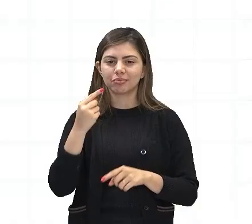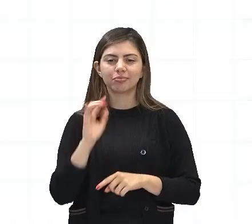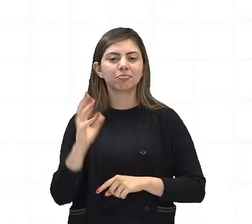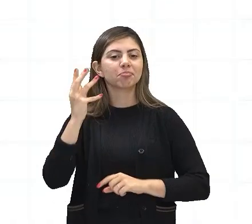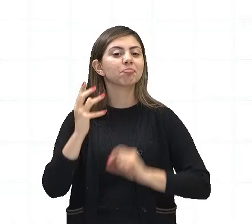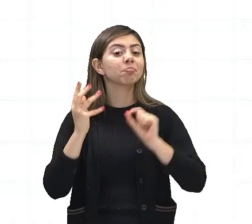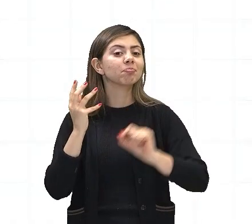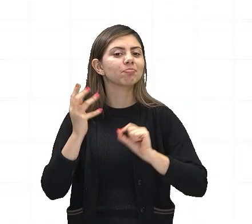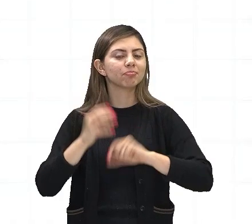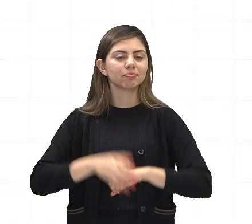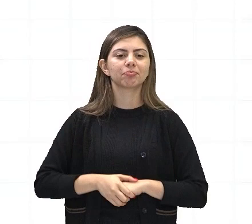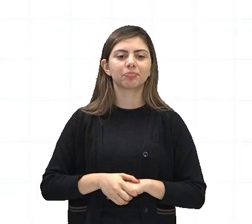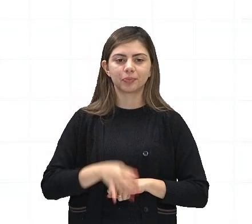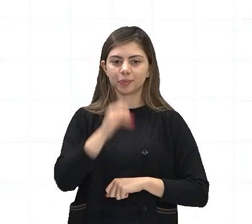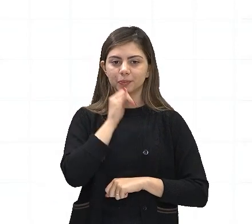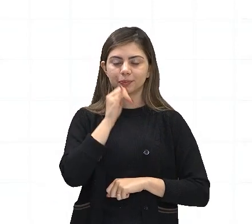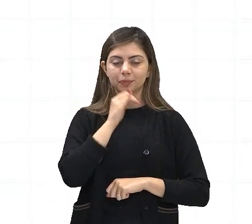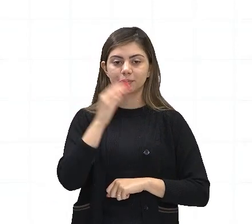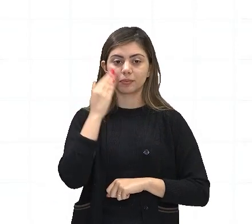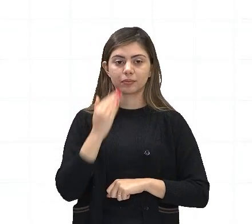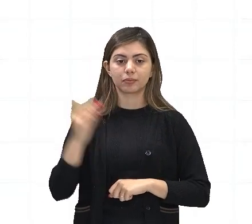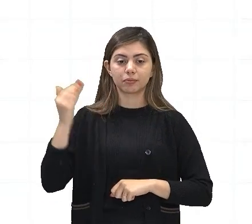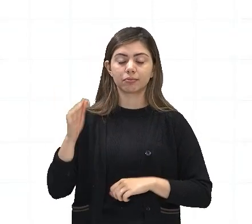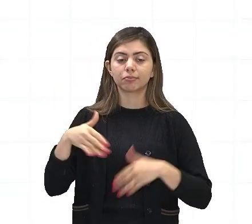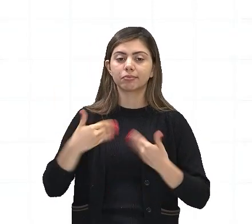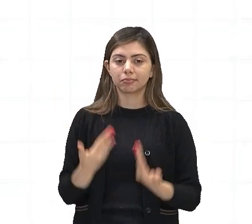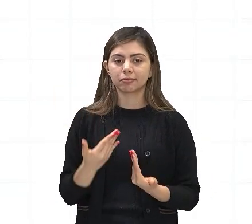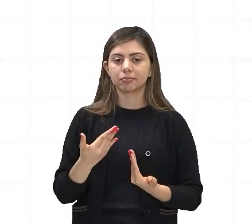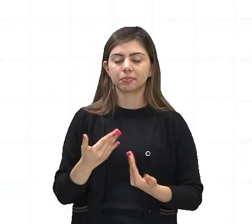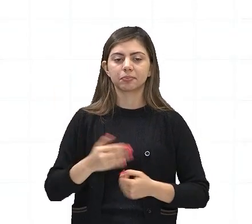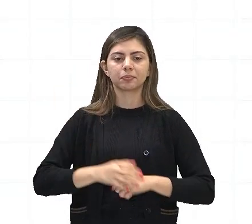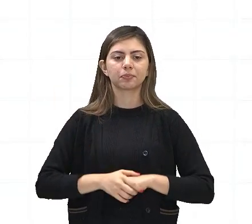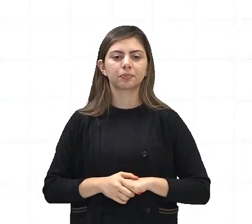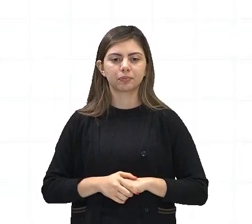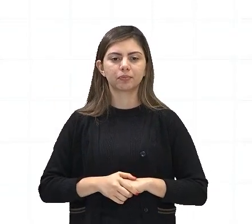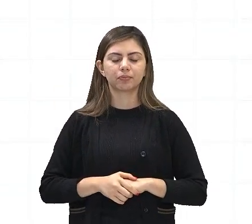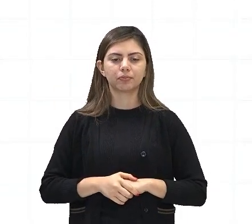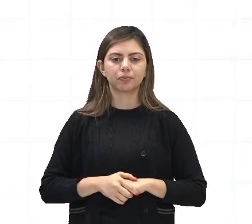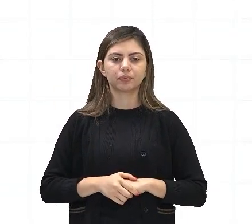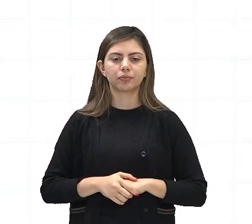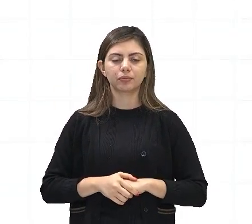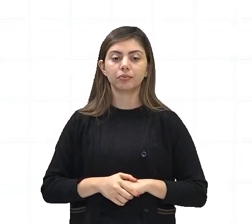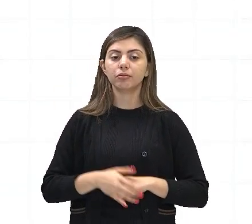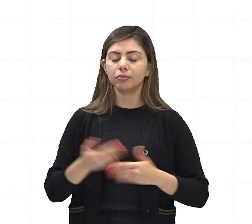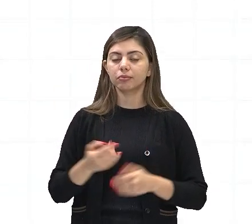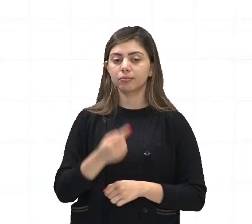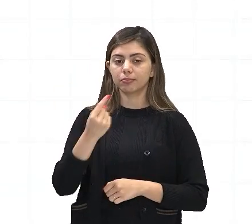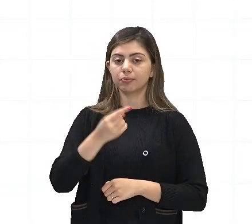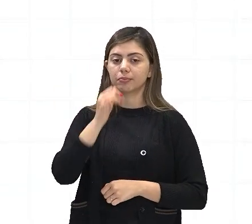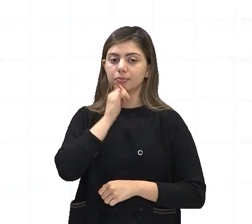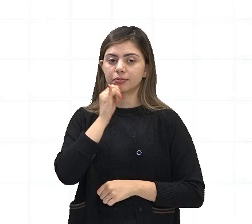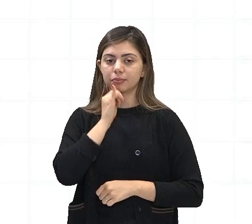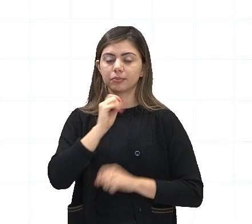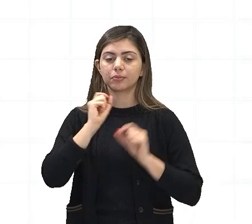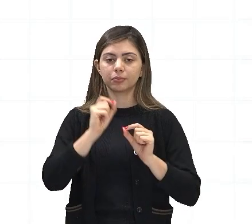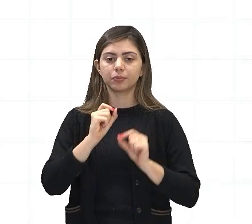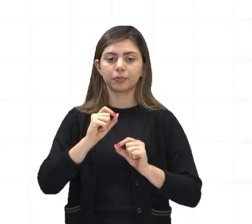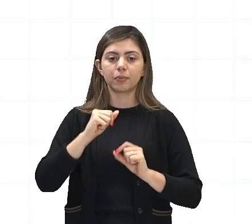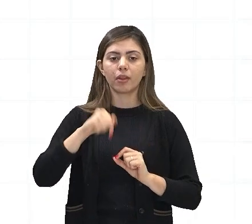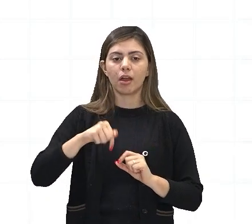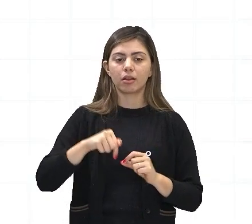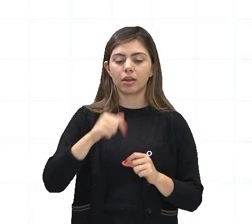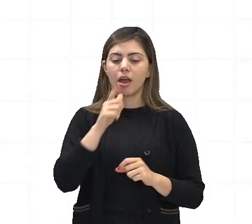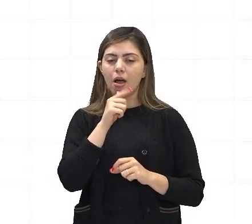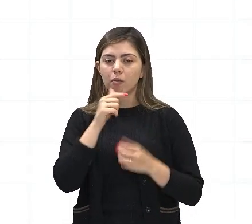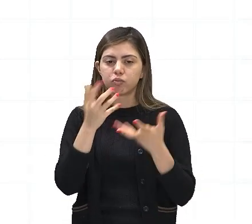Vamos então observar. Olha aí, no exemplo 1, no exemplo desse primeiro lá, nós temos o seguinte, a